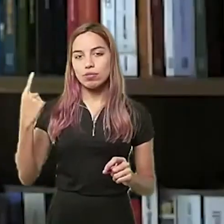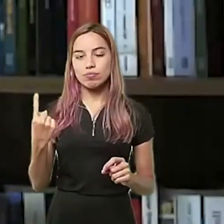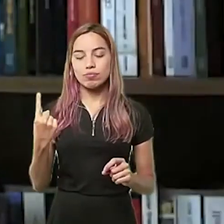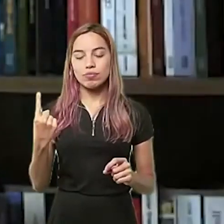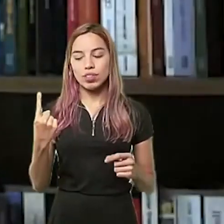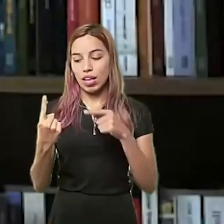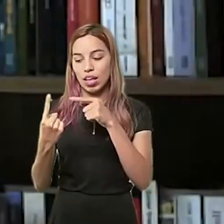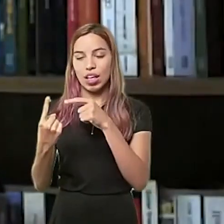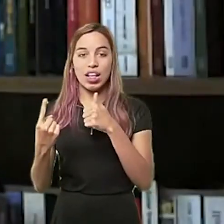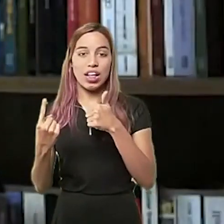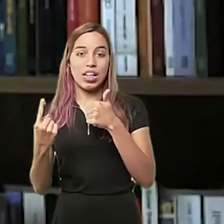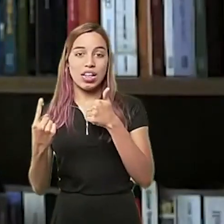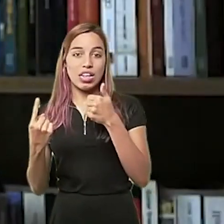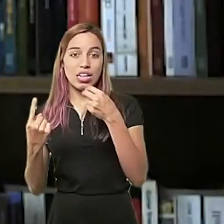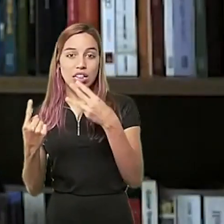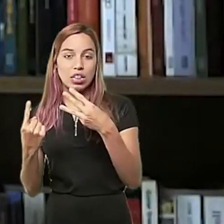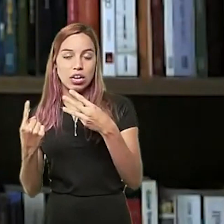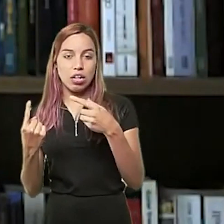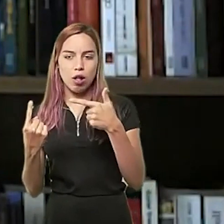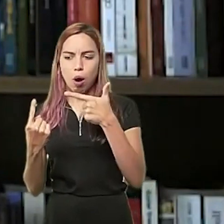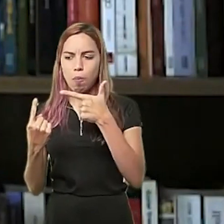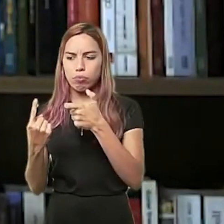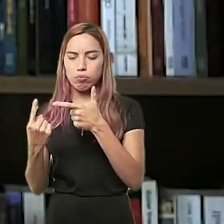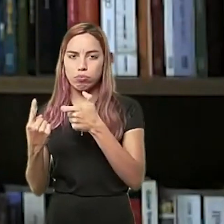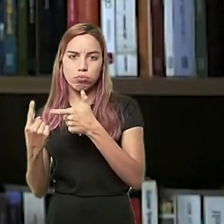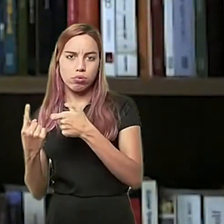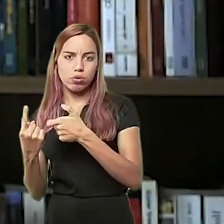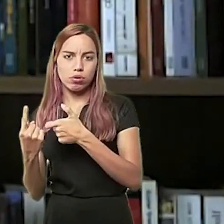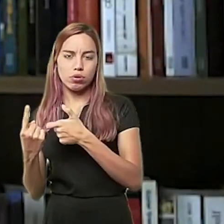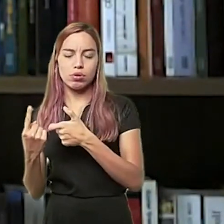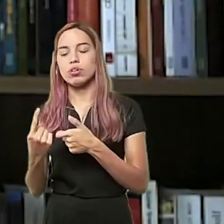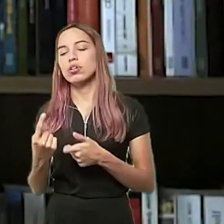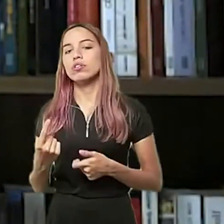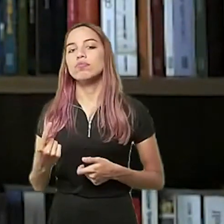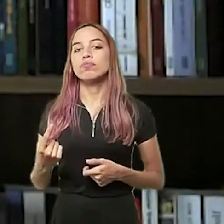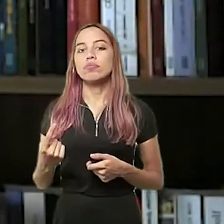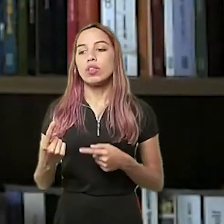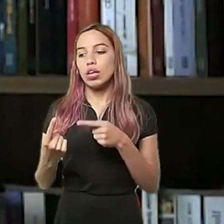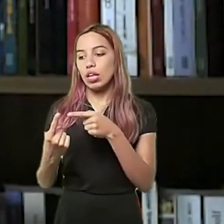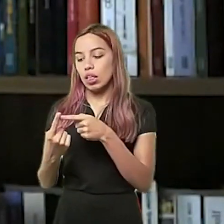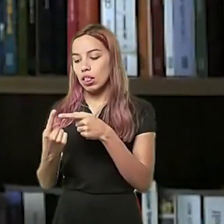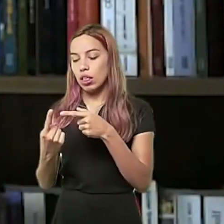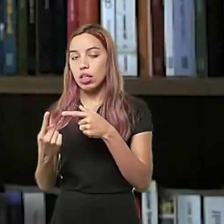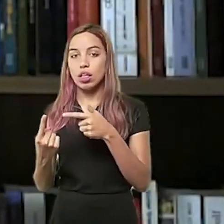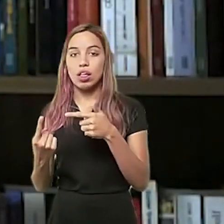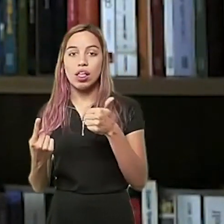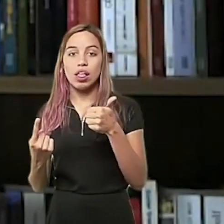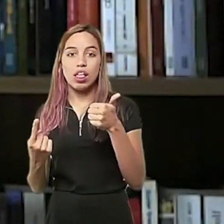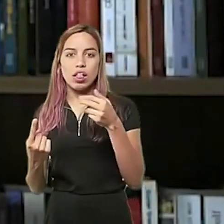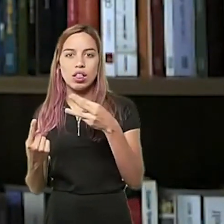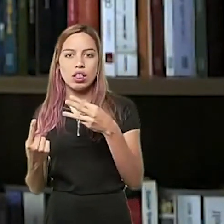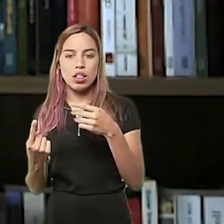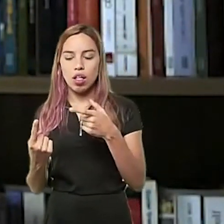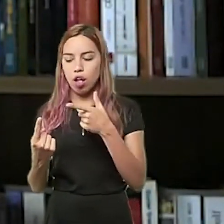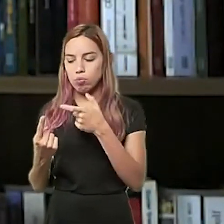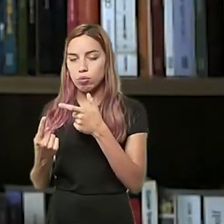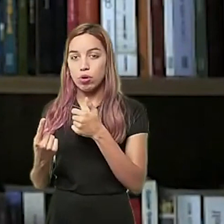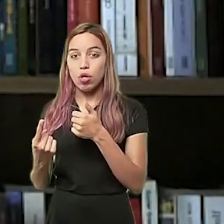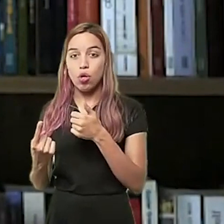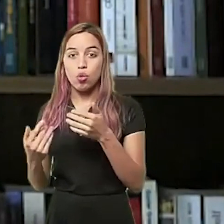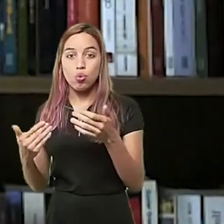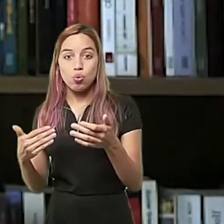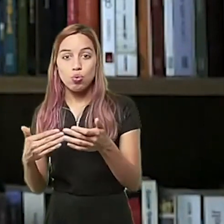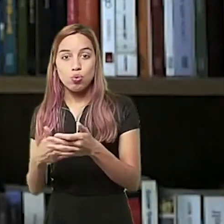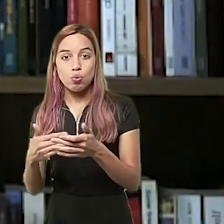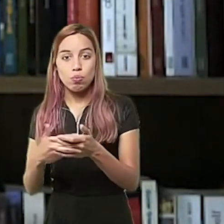levou, e no último tiro, ela diz que aquele tiro atingiu ela, né? Que aquele tiro a